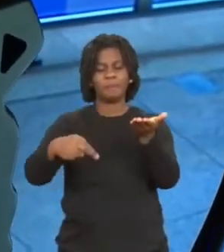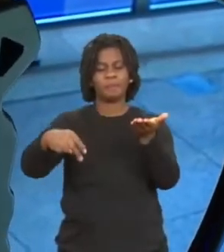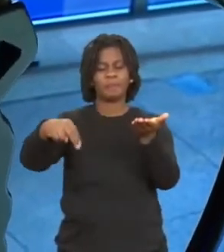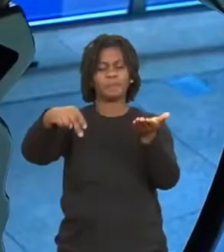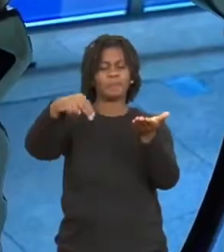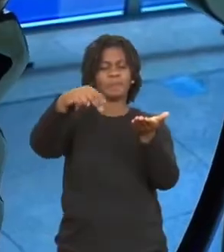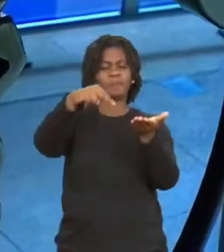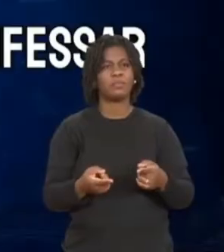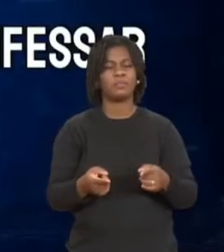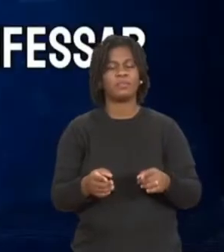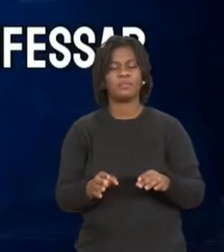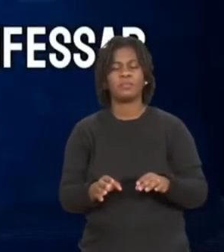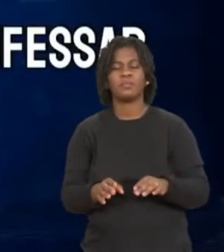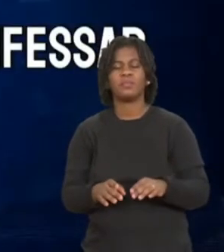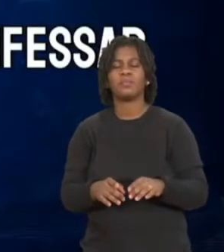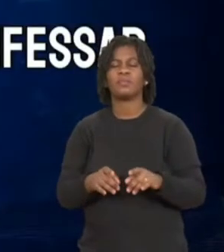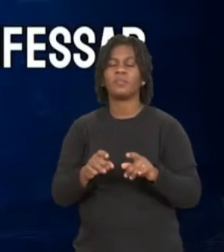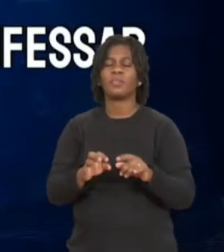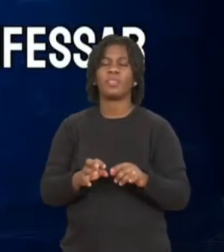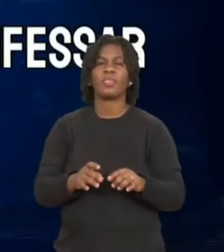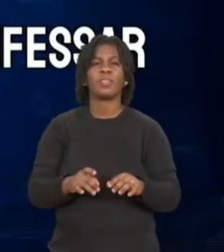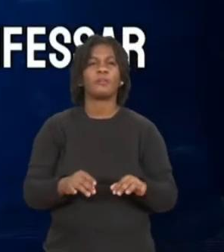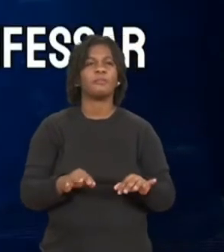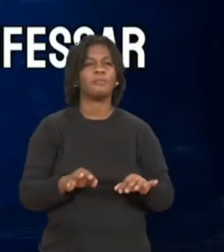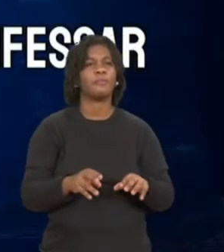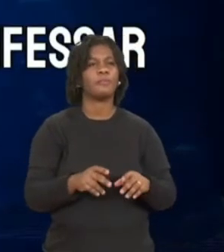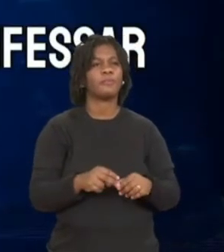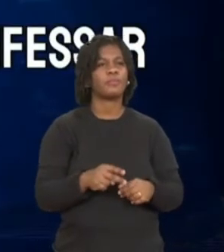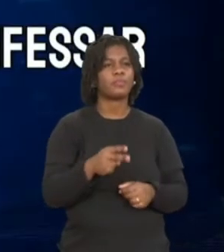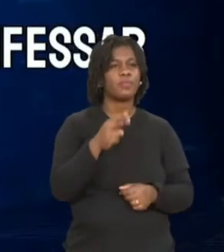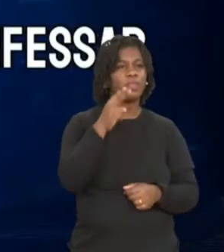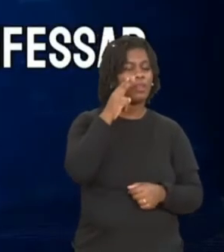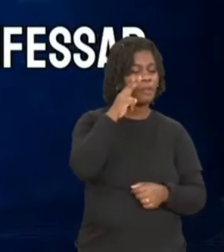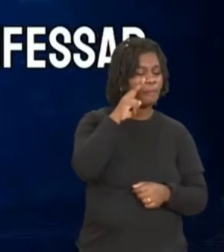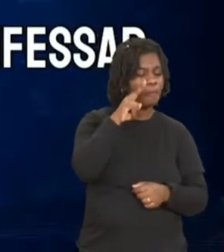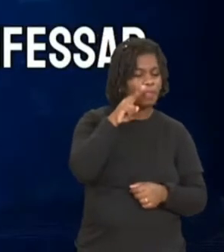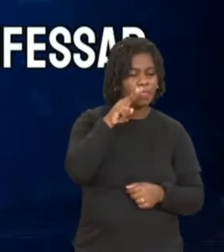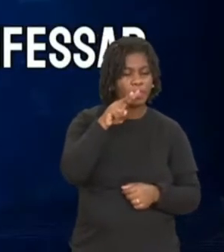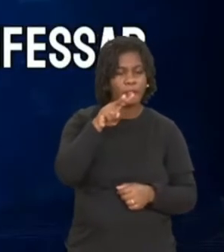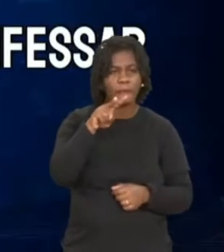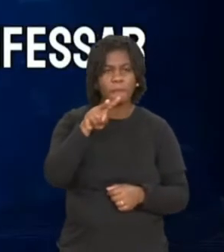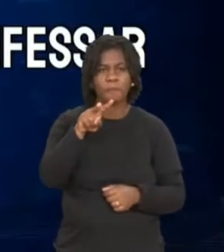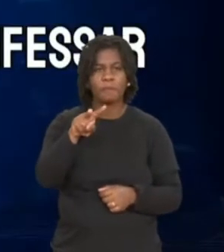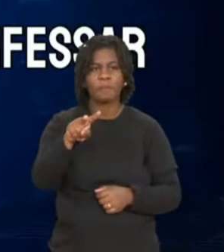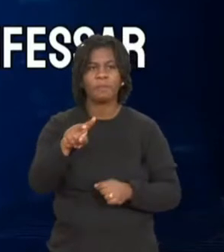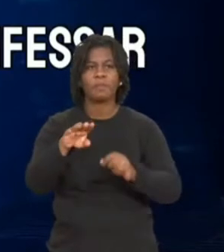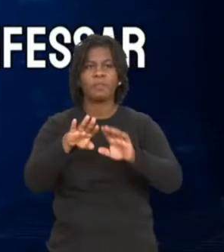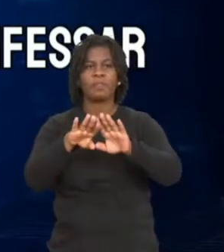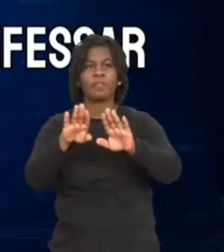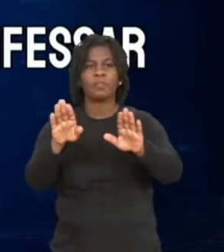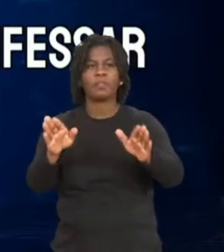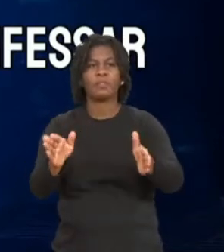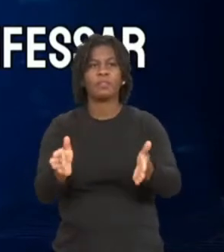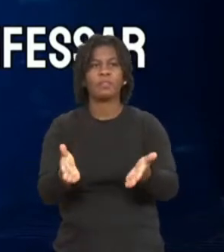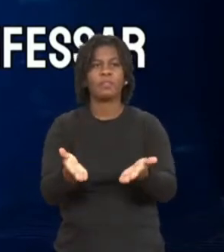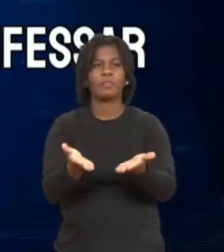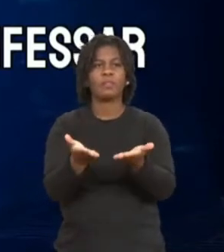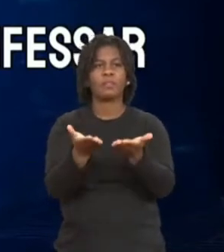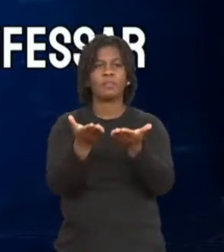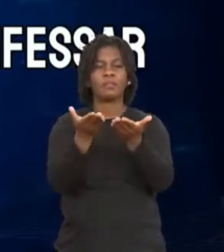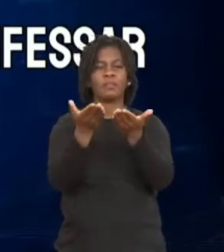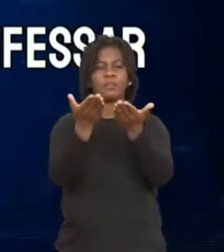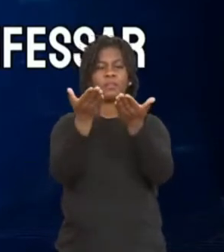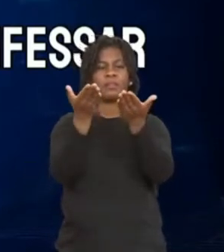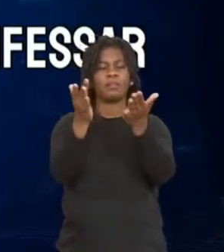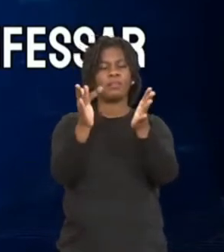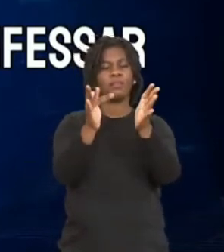Agora é o seu momento. Olho pro altar. Jesus está me